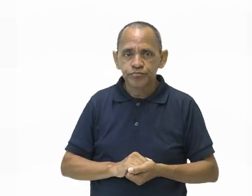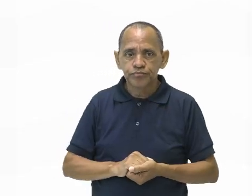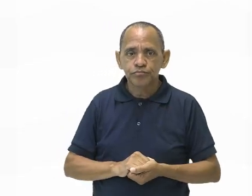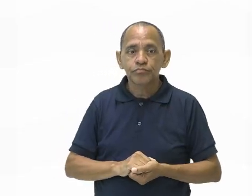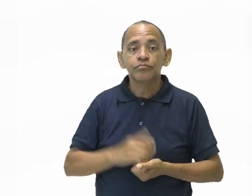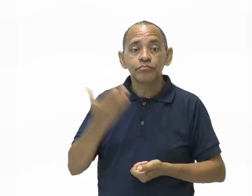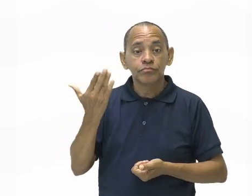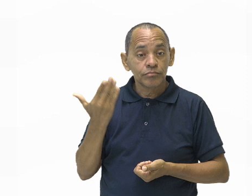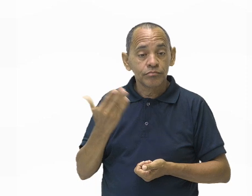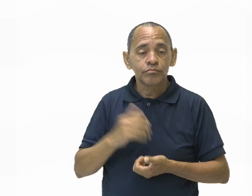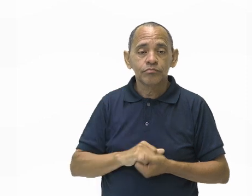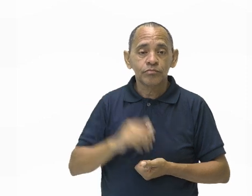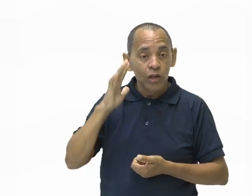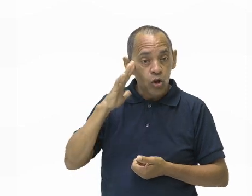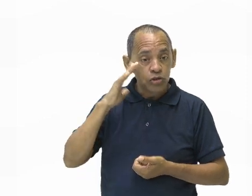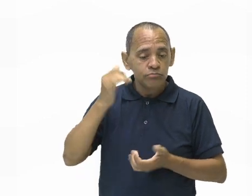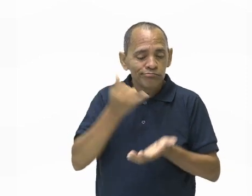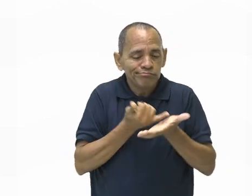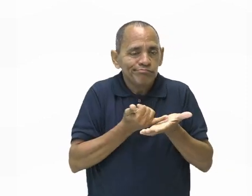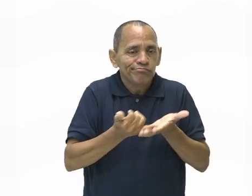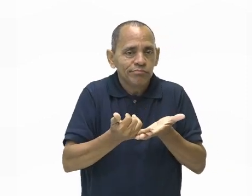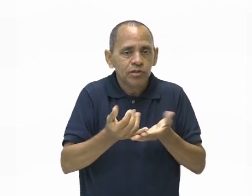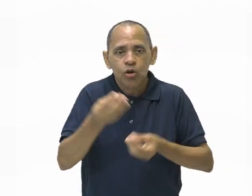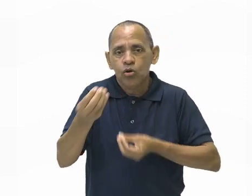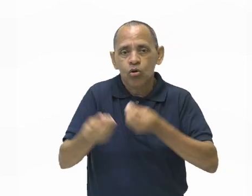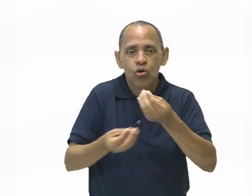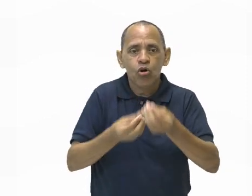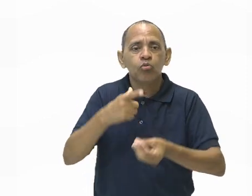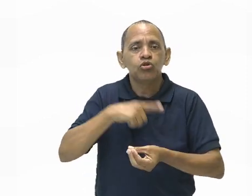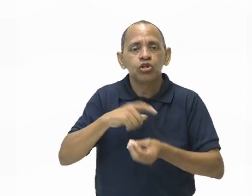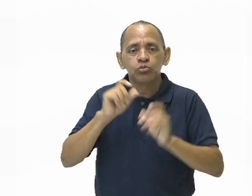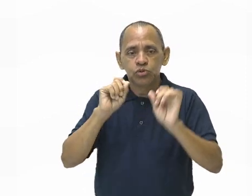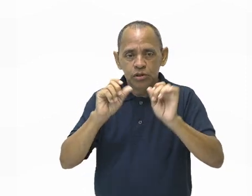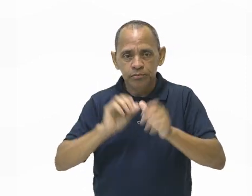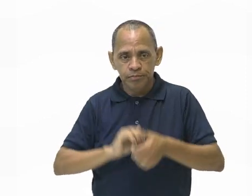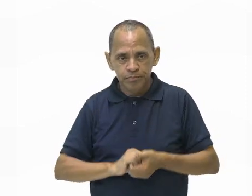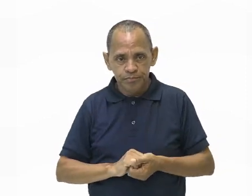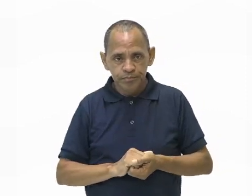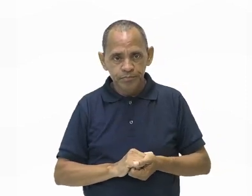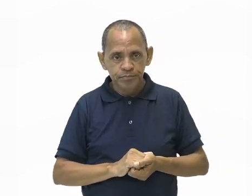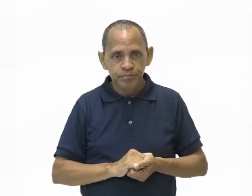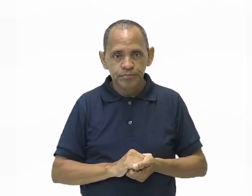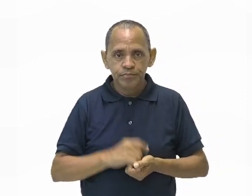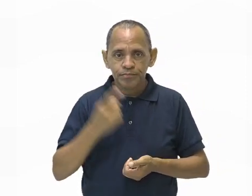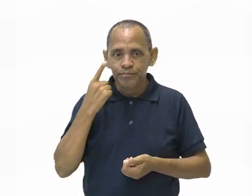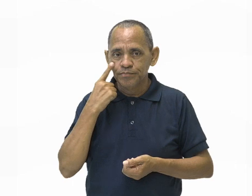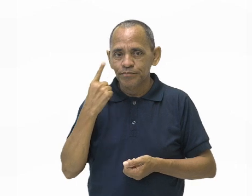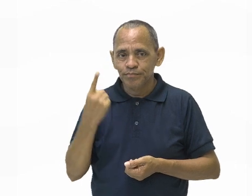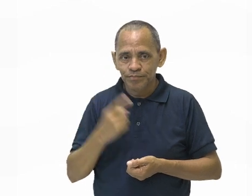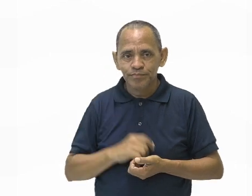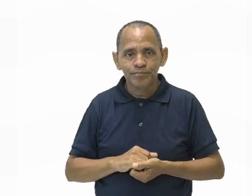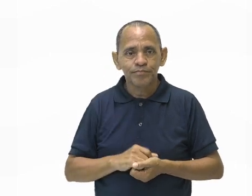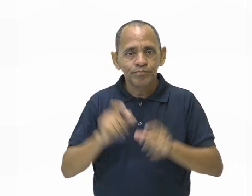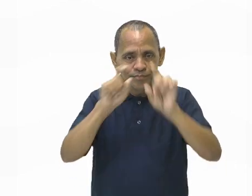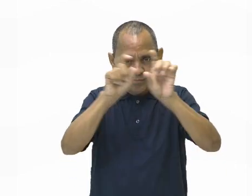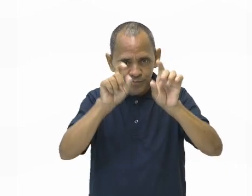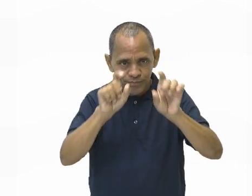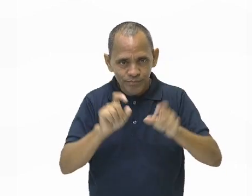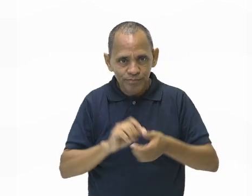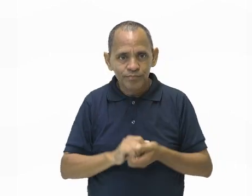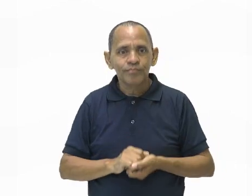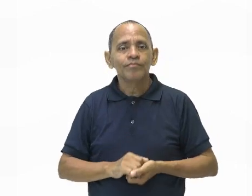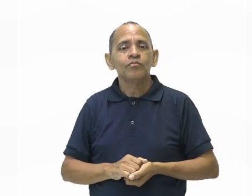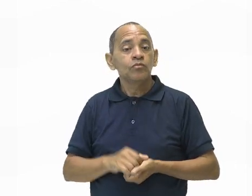A situação inicial, né? Nós temos, então, aí a situação inicial. Olha o cliquezinho aparecendo. Evidencia